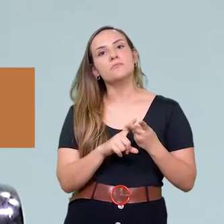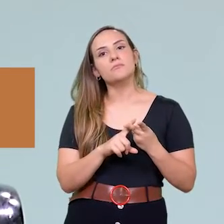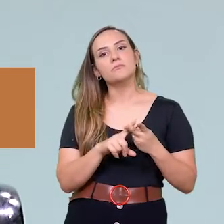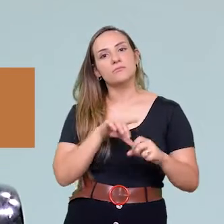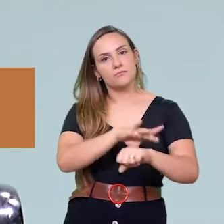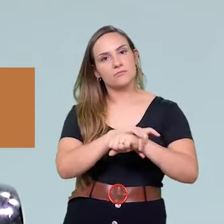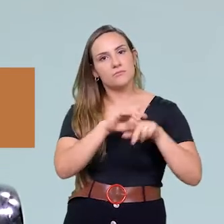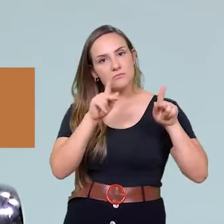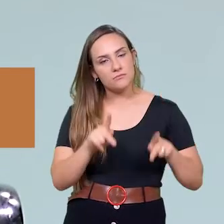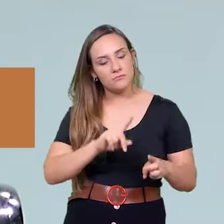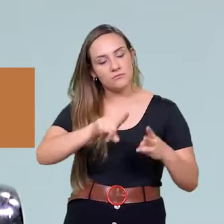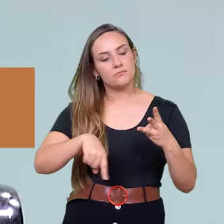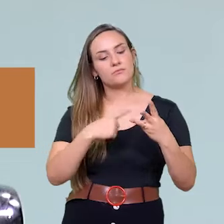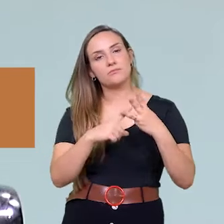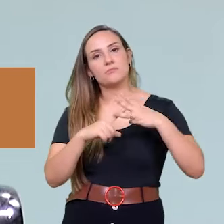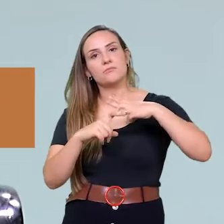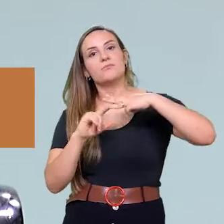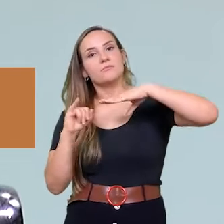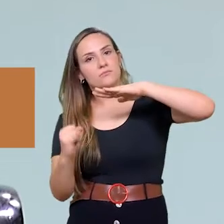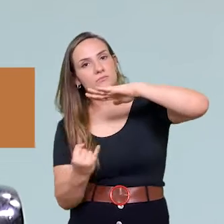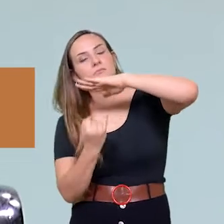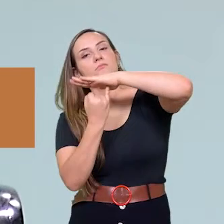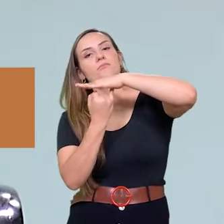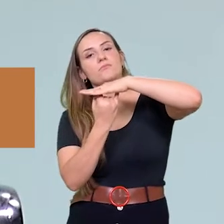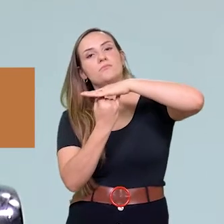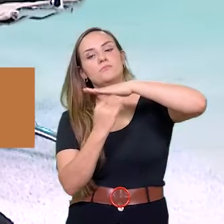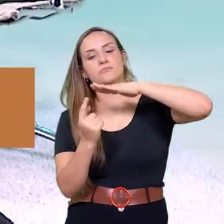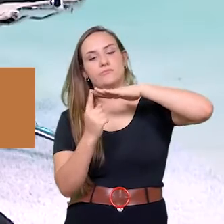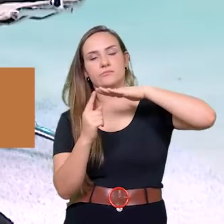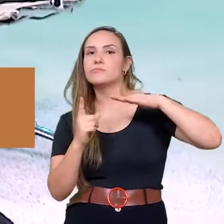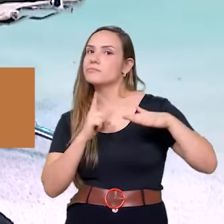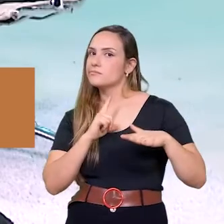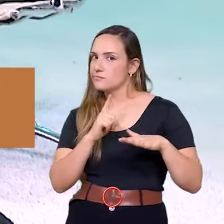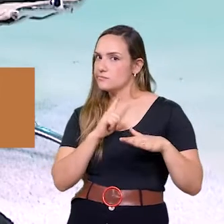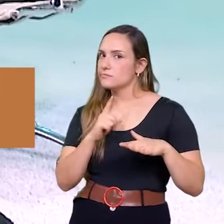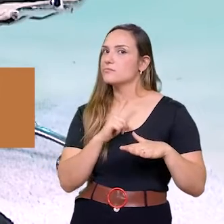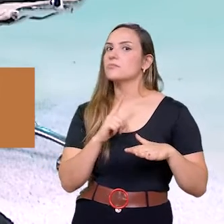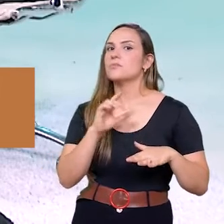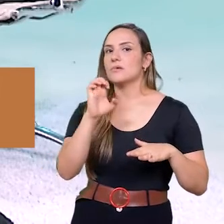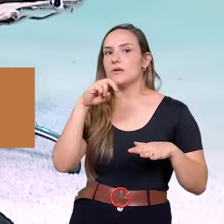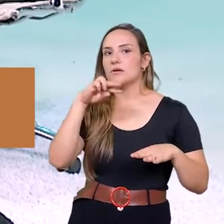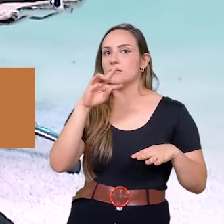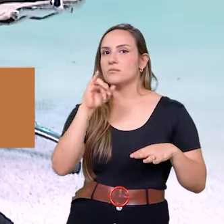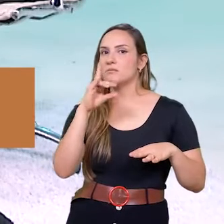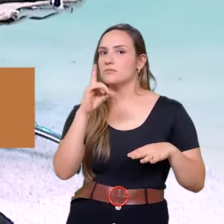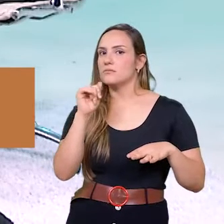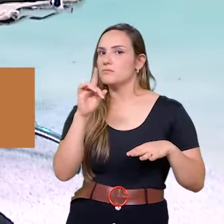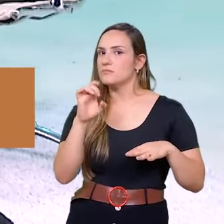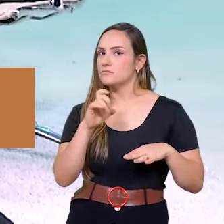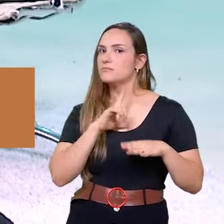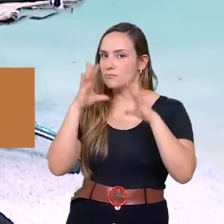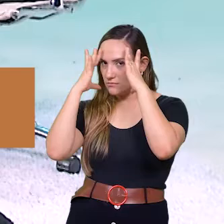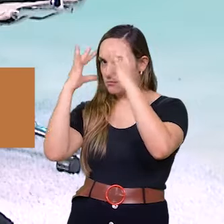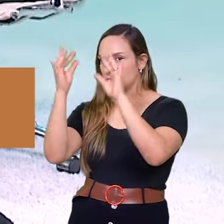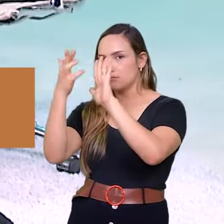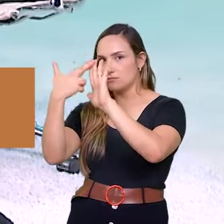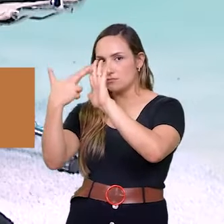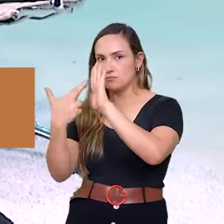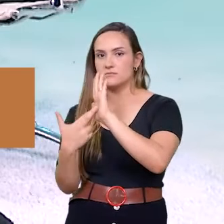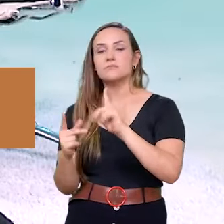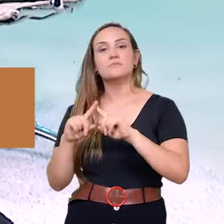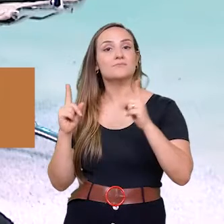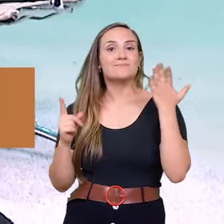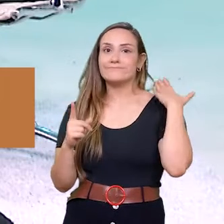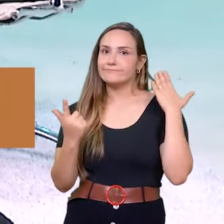expressamente, e entidades civis, e estas têm que ter toda uma formalidade, uma idoneidade. E desde